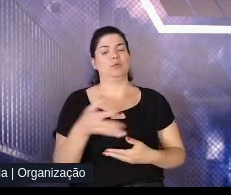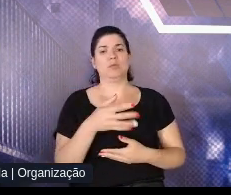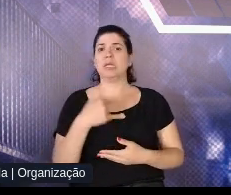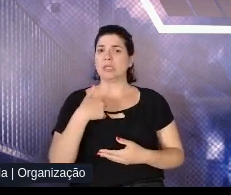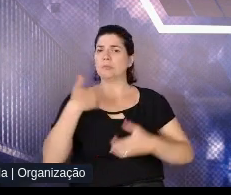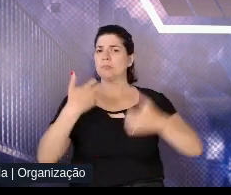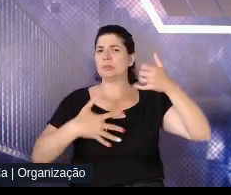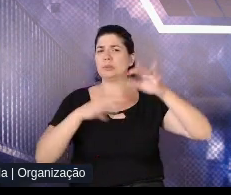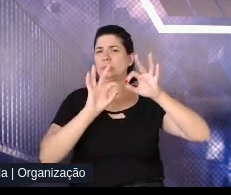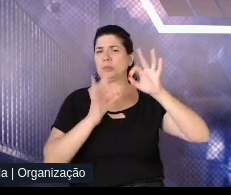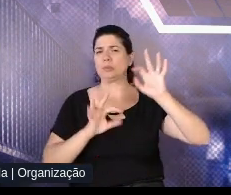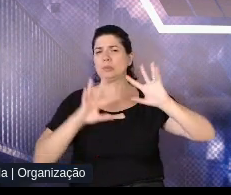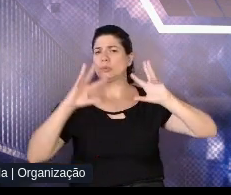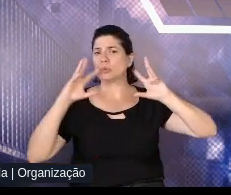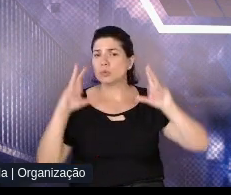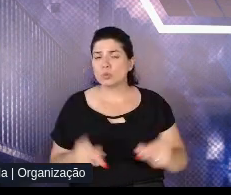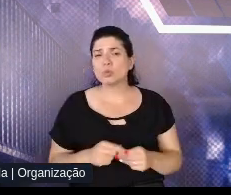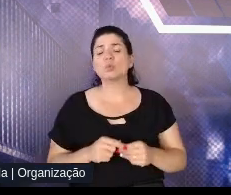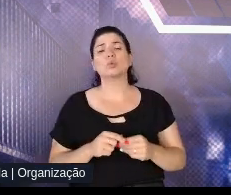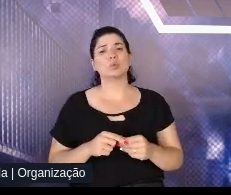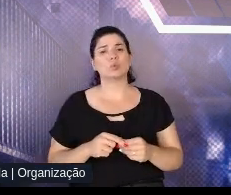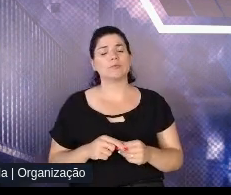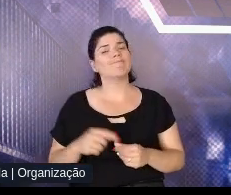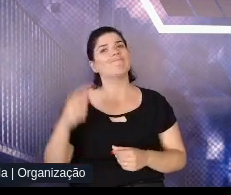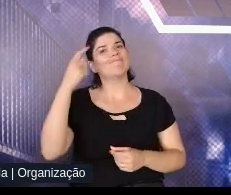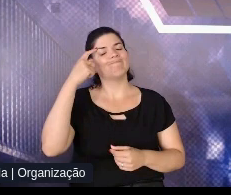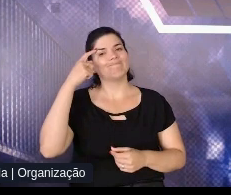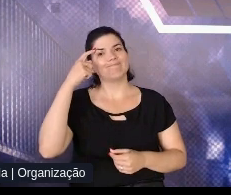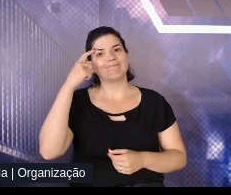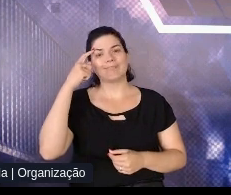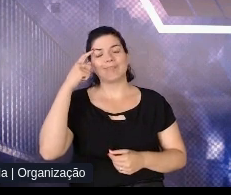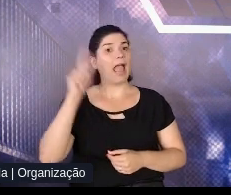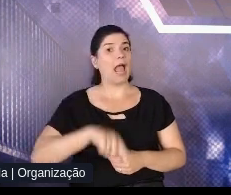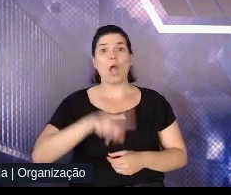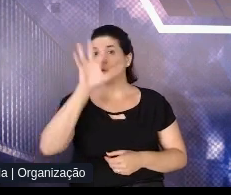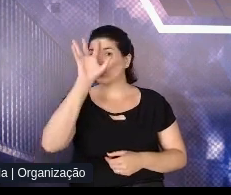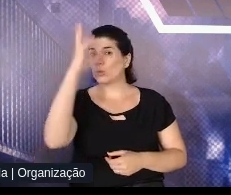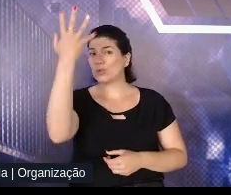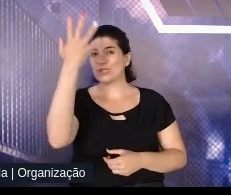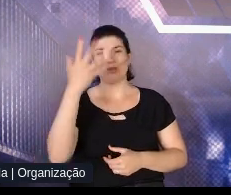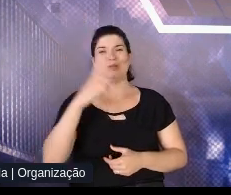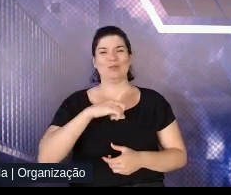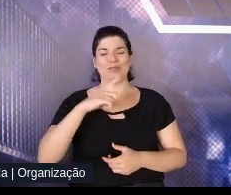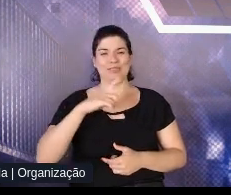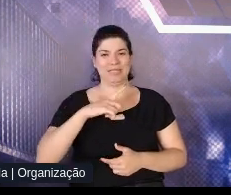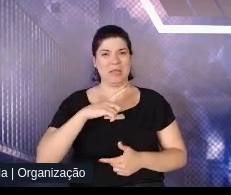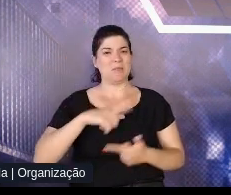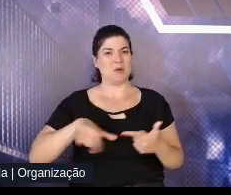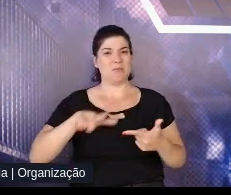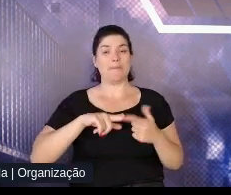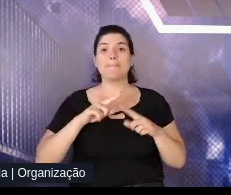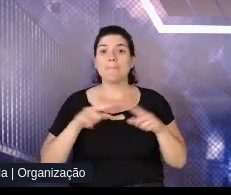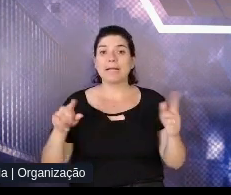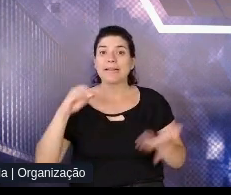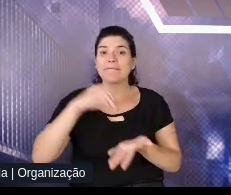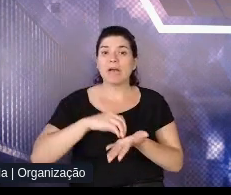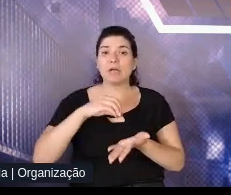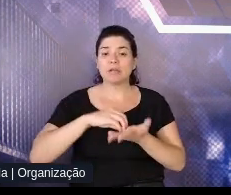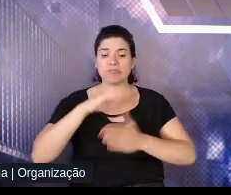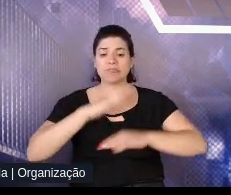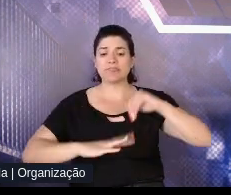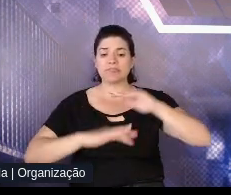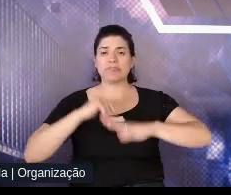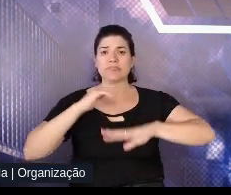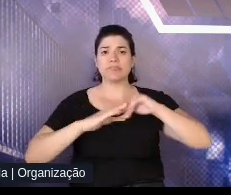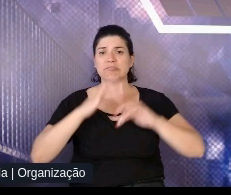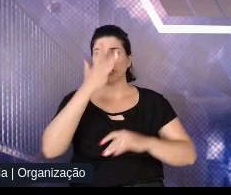isso, um mundo super ideal, que, meu Deus do céu, é a solução para todos os nossos problemas, só que a gente tem uma falta de mão de obra no mercado.